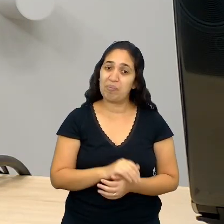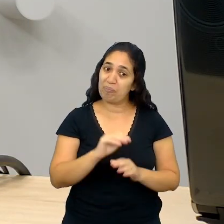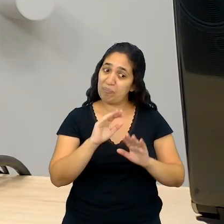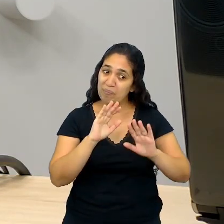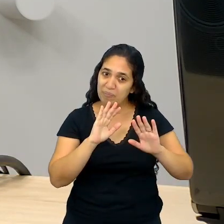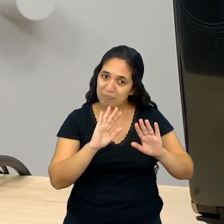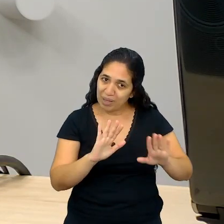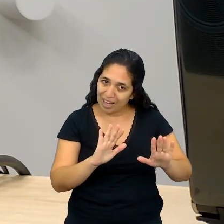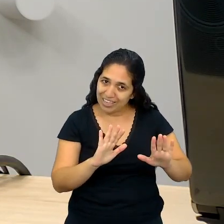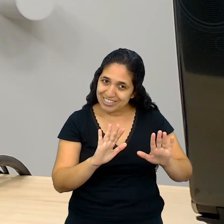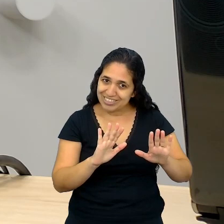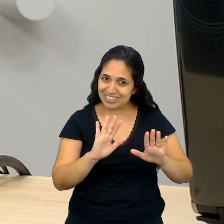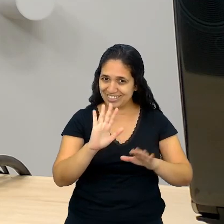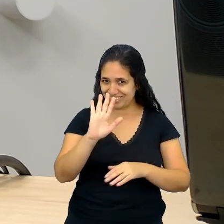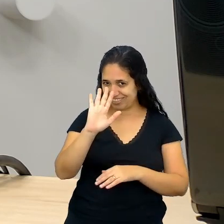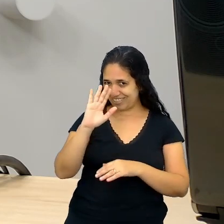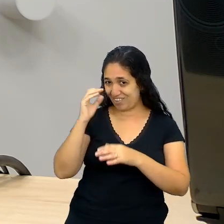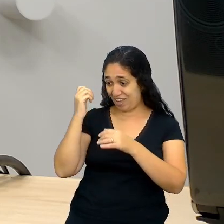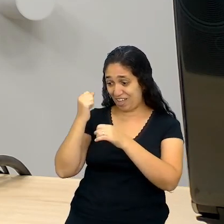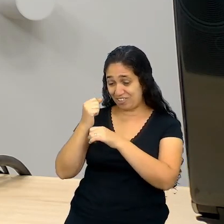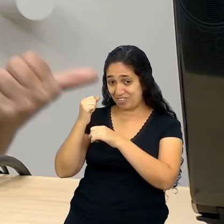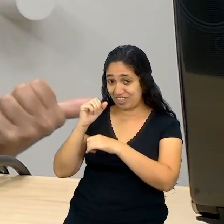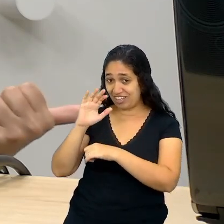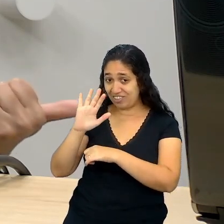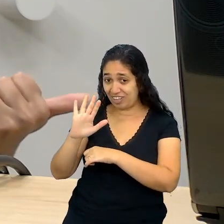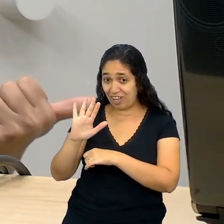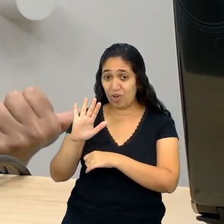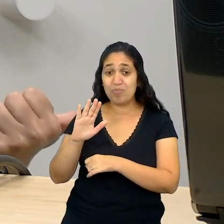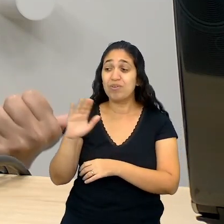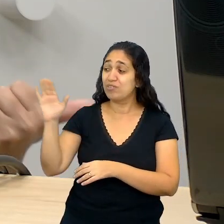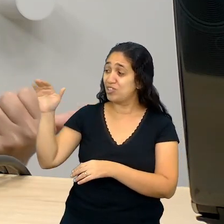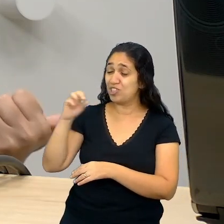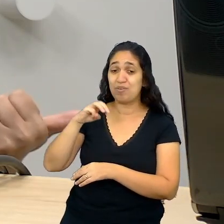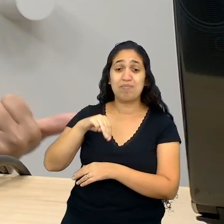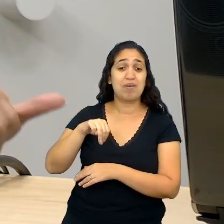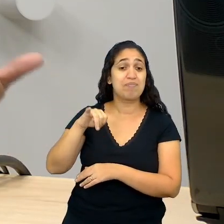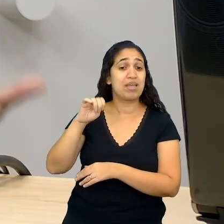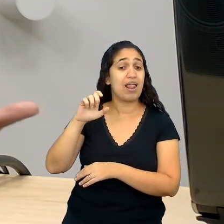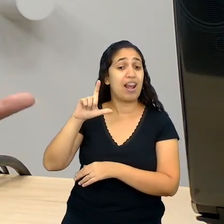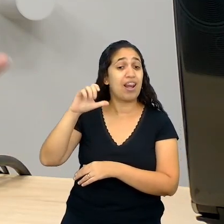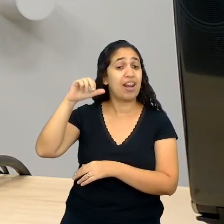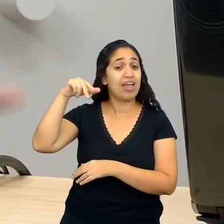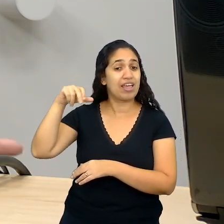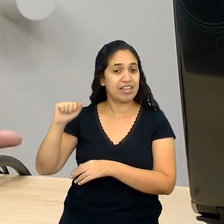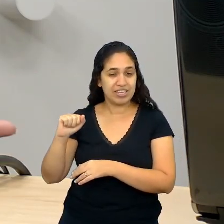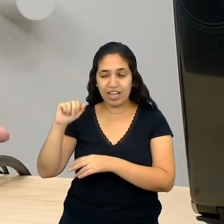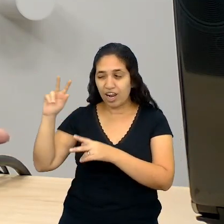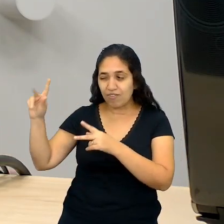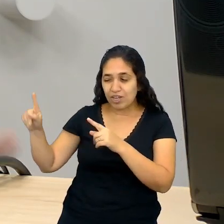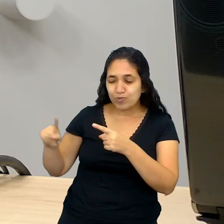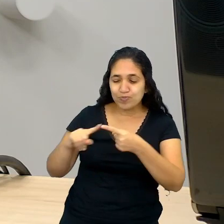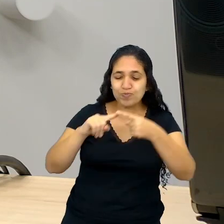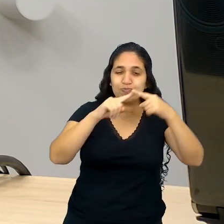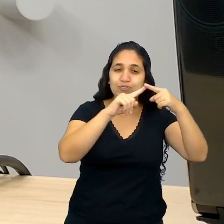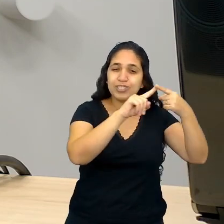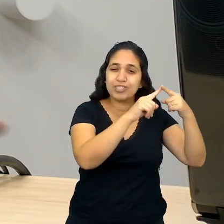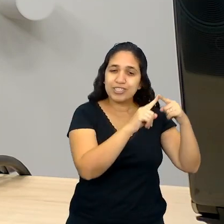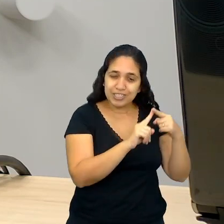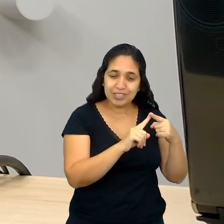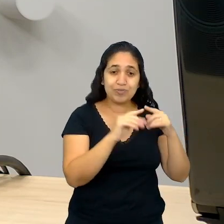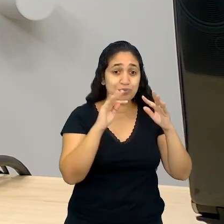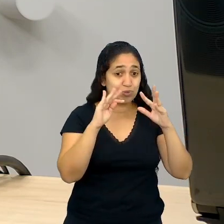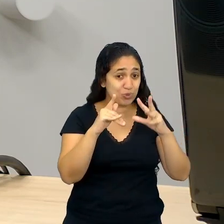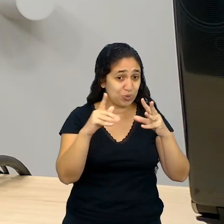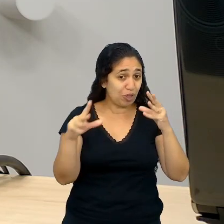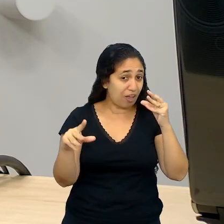mas antes de eu passar o restado da nuvem agora, eu vou passar a palavra para a Milene para ela fazer o link agora de tudo que você falou com o nosso currículo e aí para